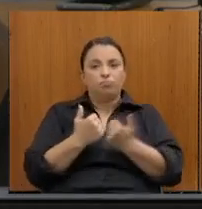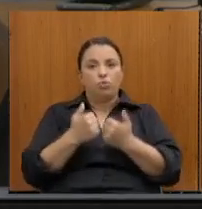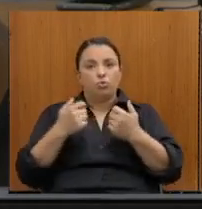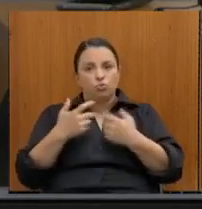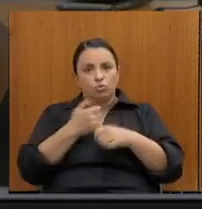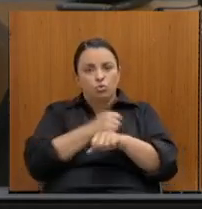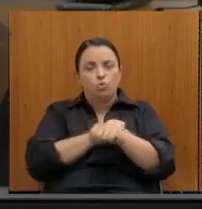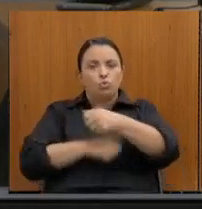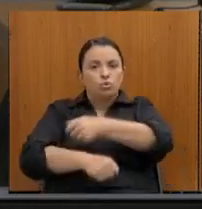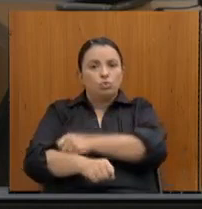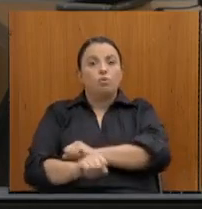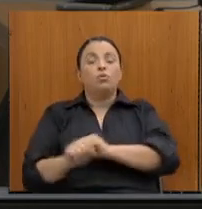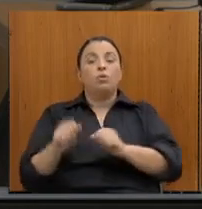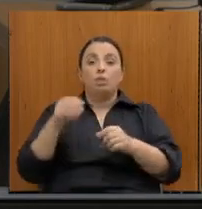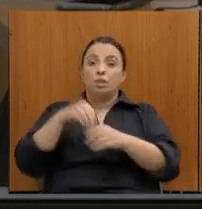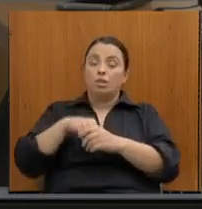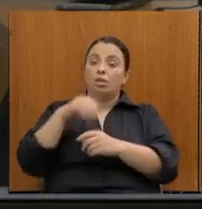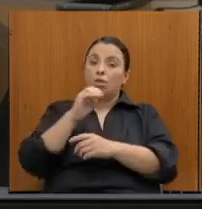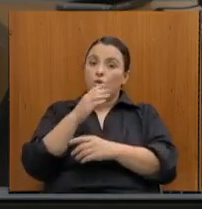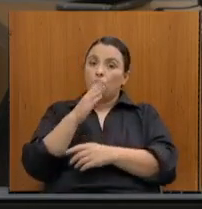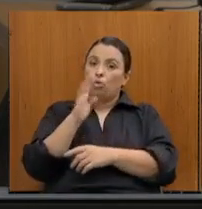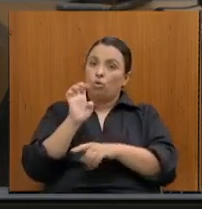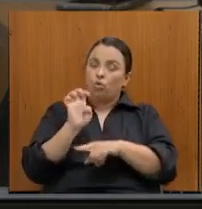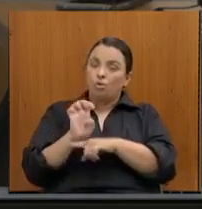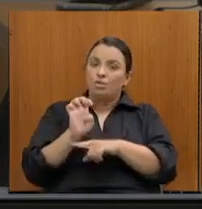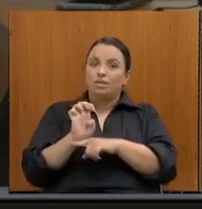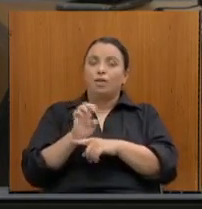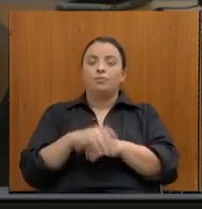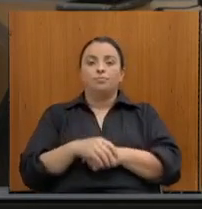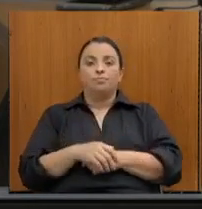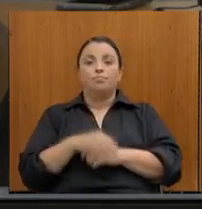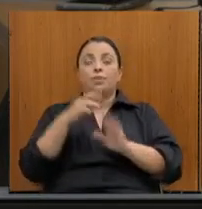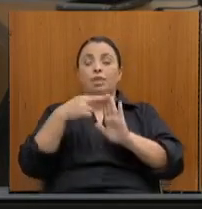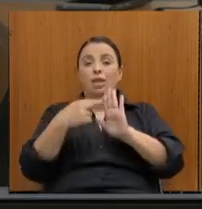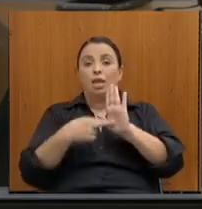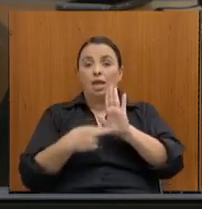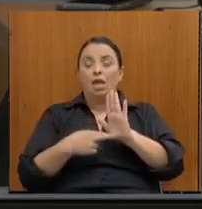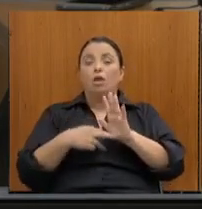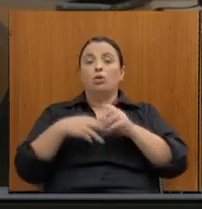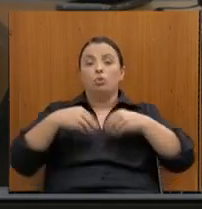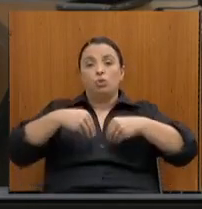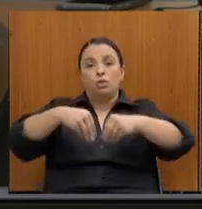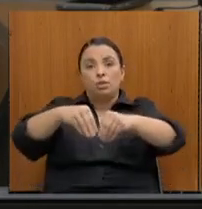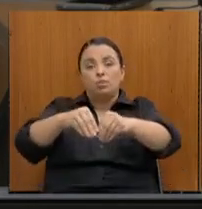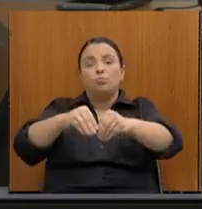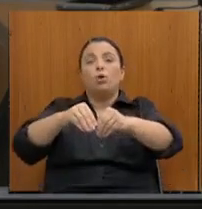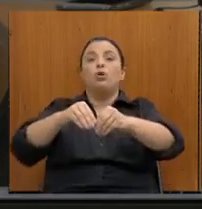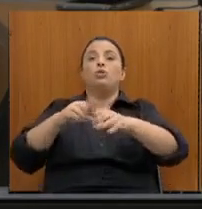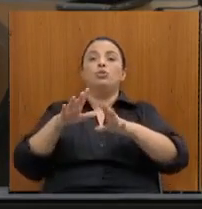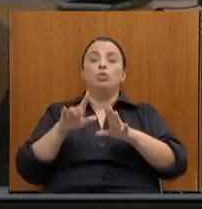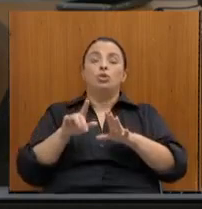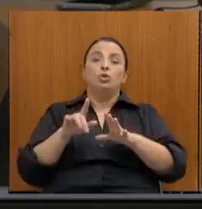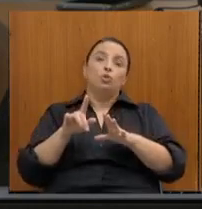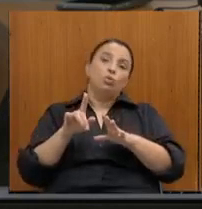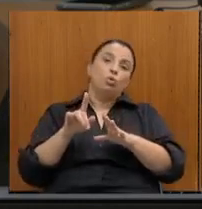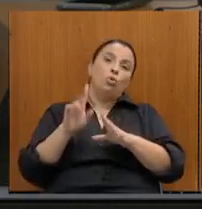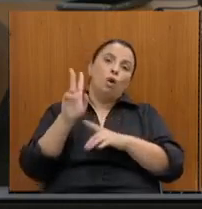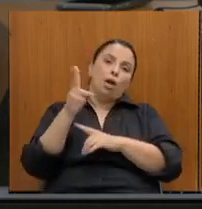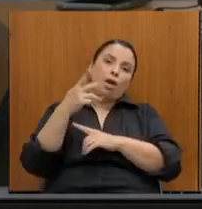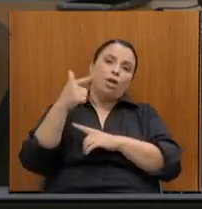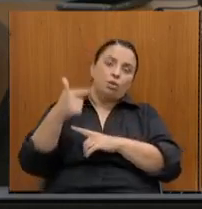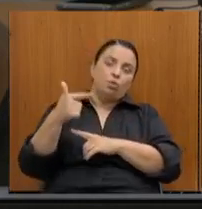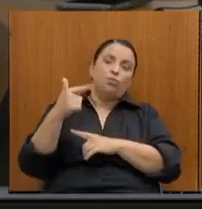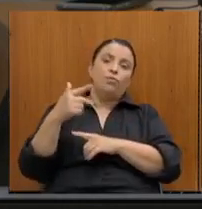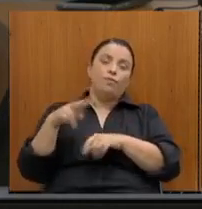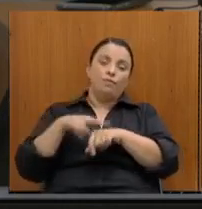desenvolvimento do Estado a regulamentação do transporte de hidrogênio verde na vida